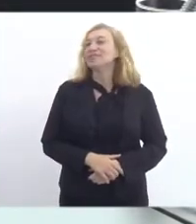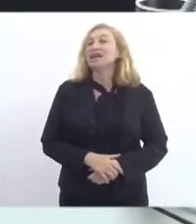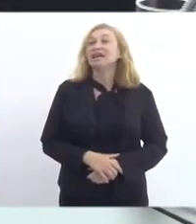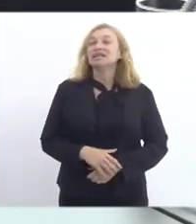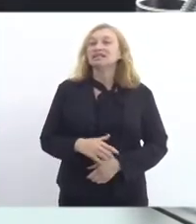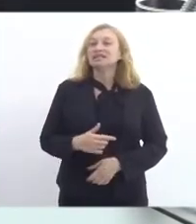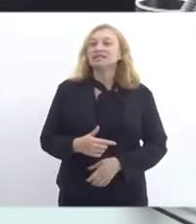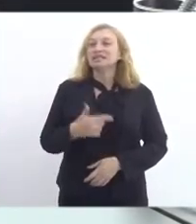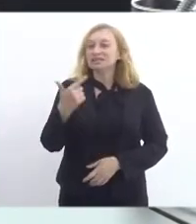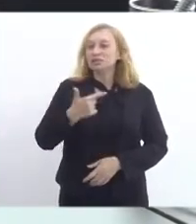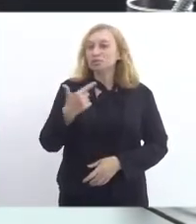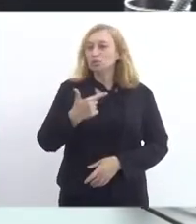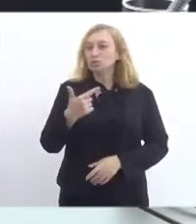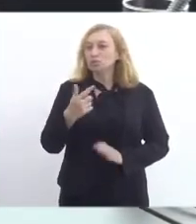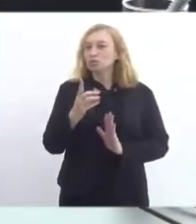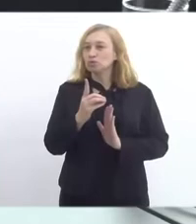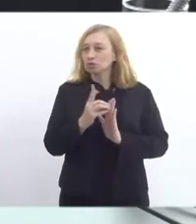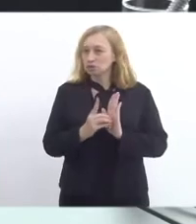o dicionário,